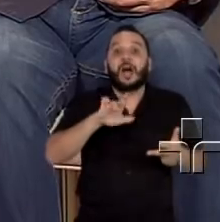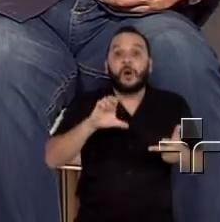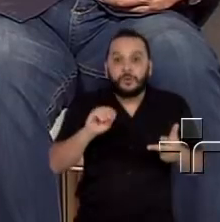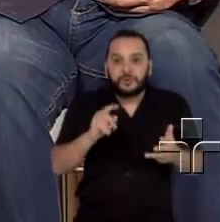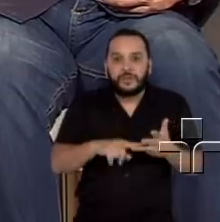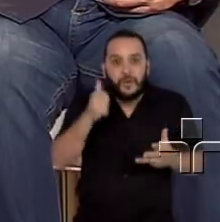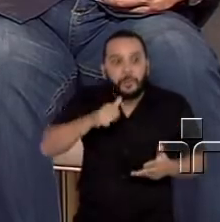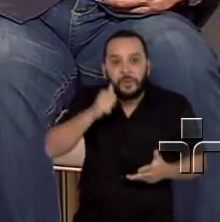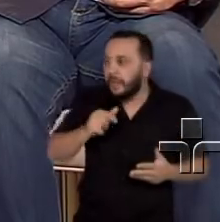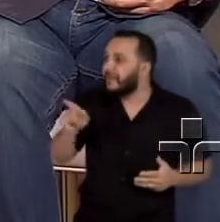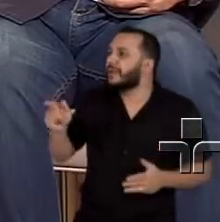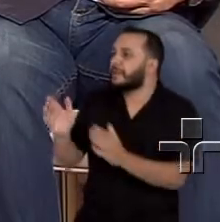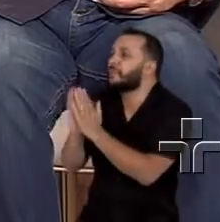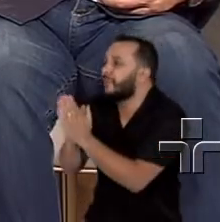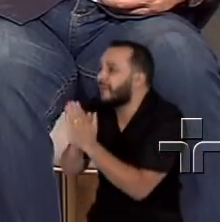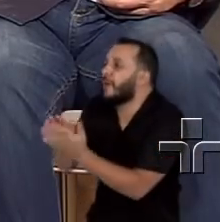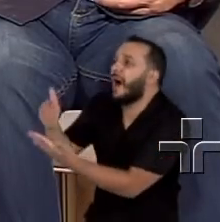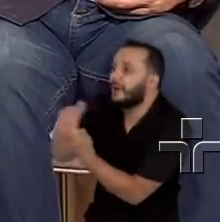a carregar.